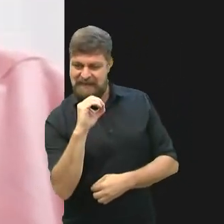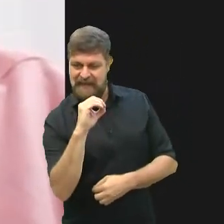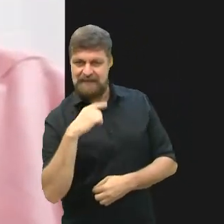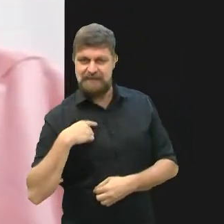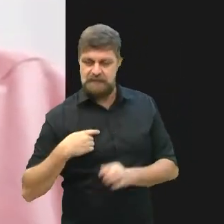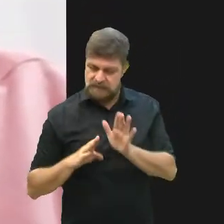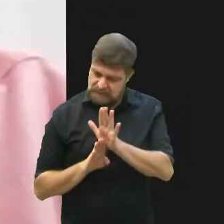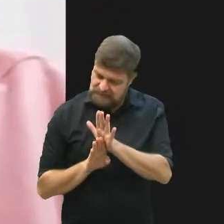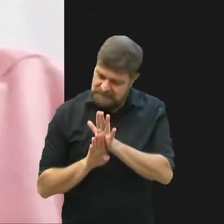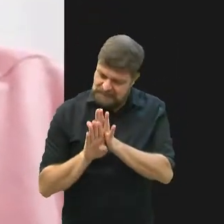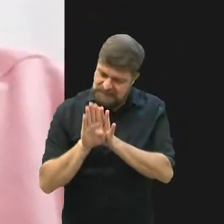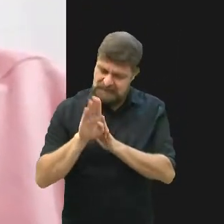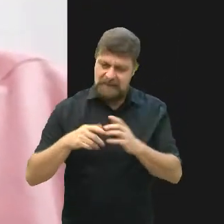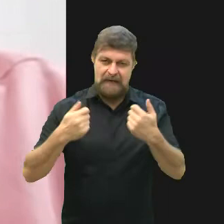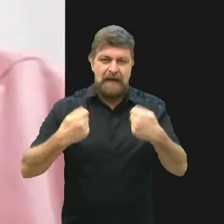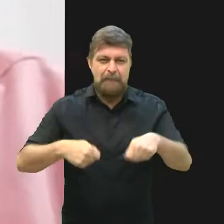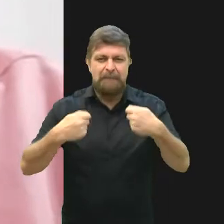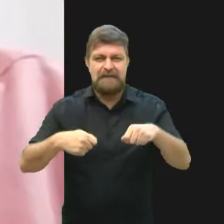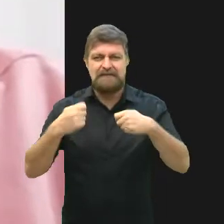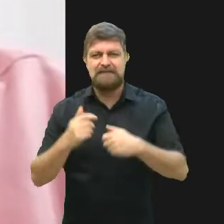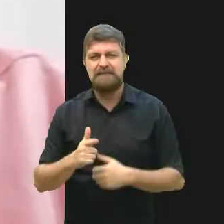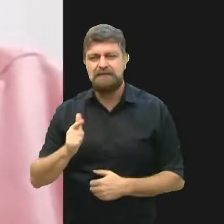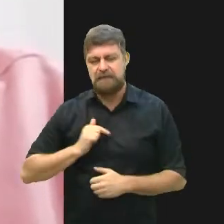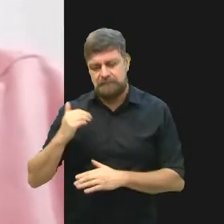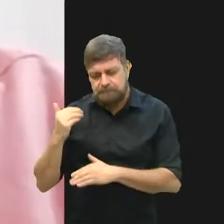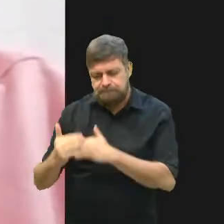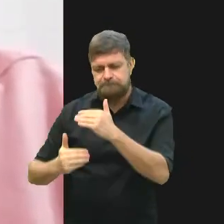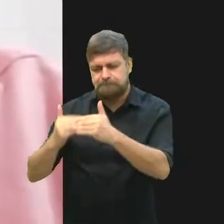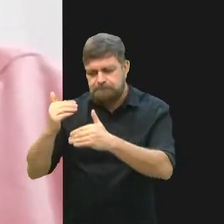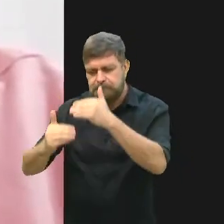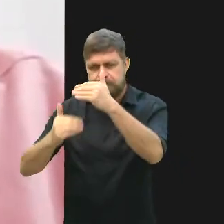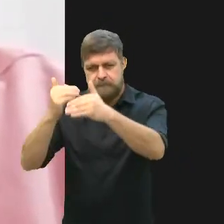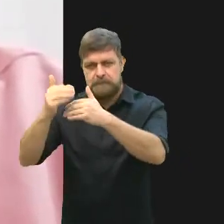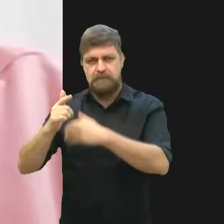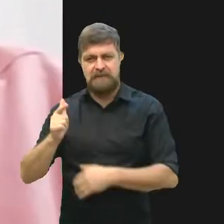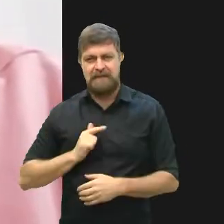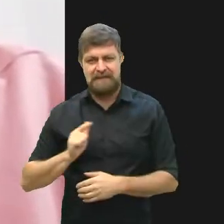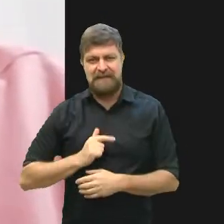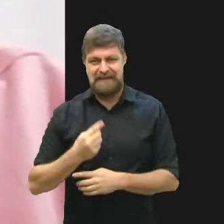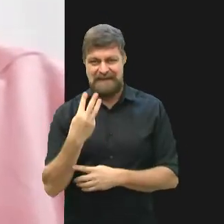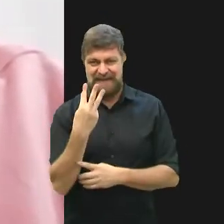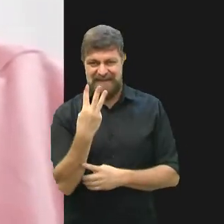crescer ainda aí, mais pelo menos, né, mais